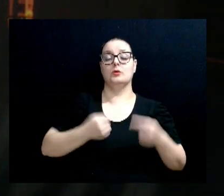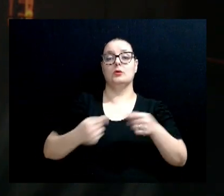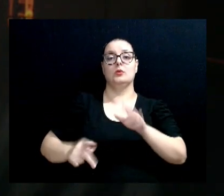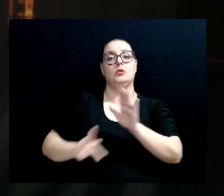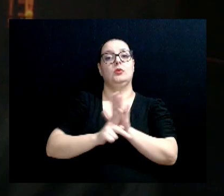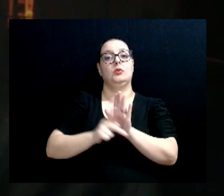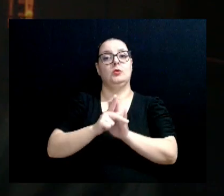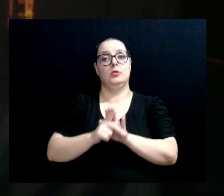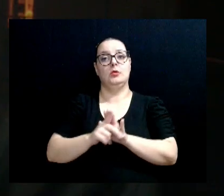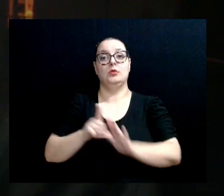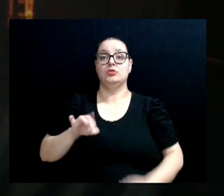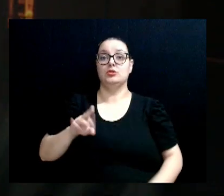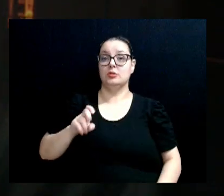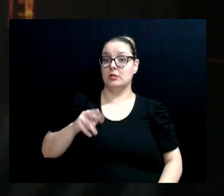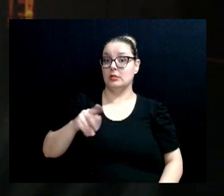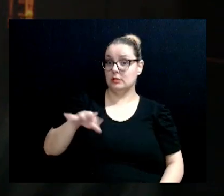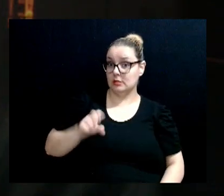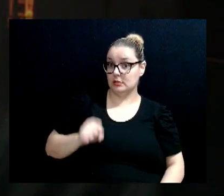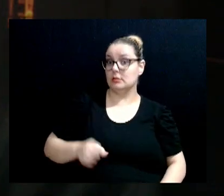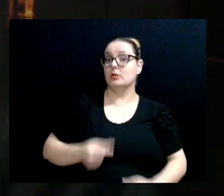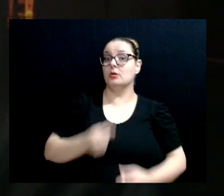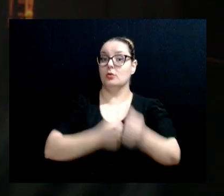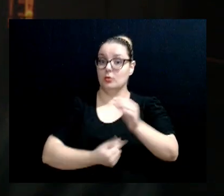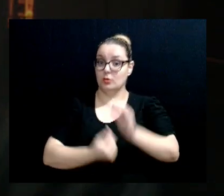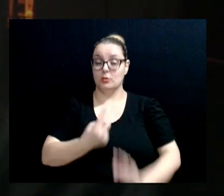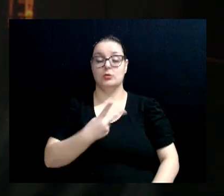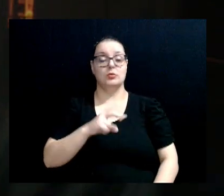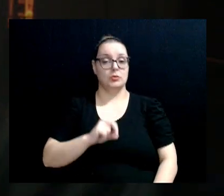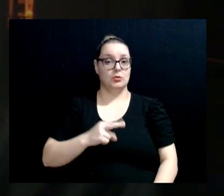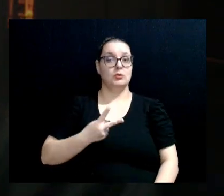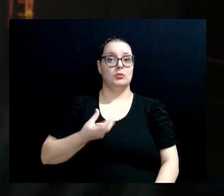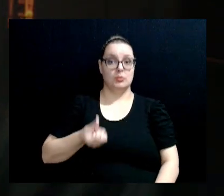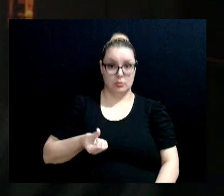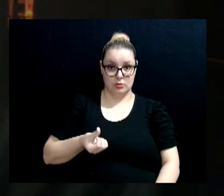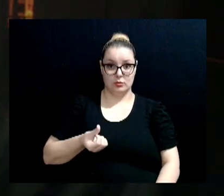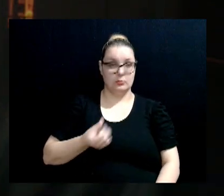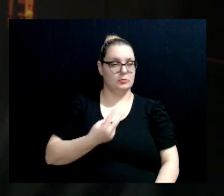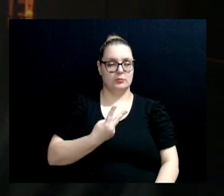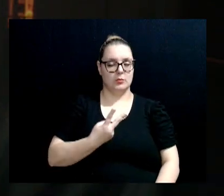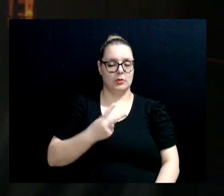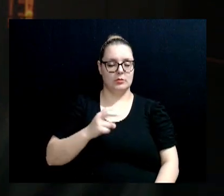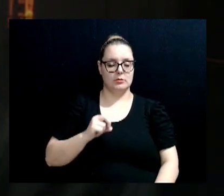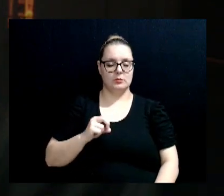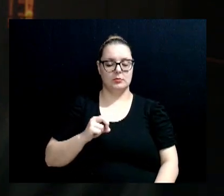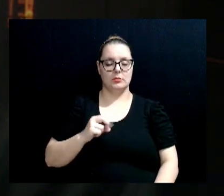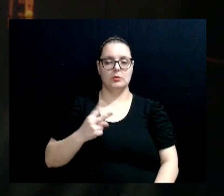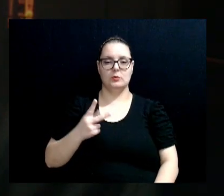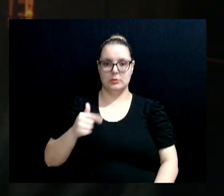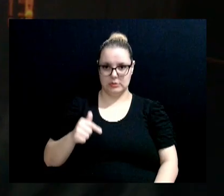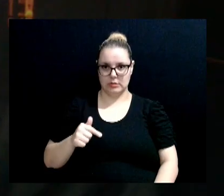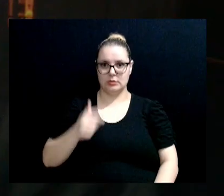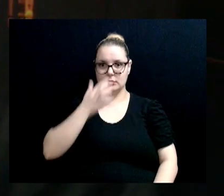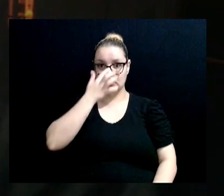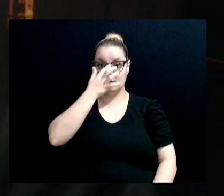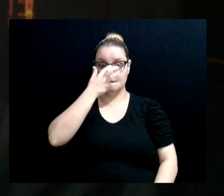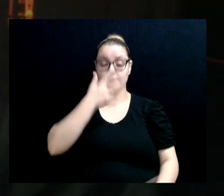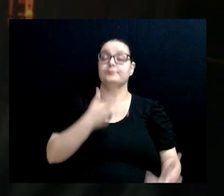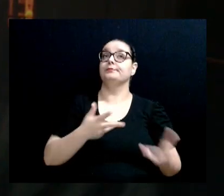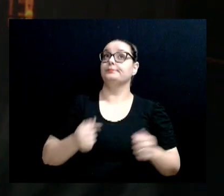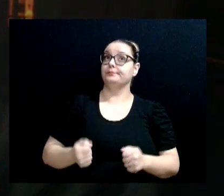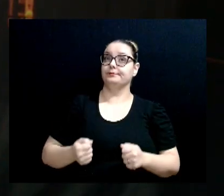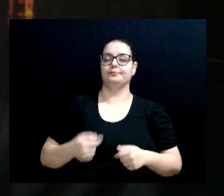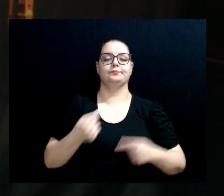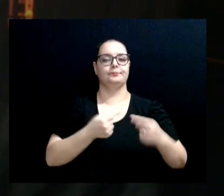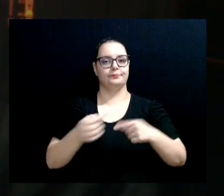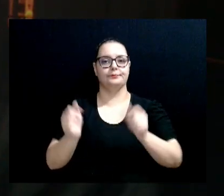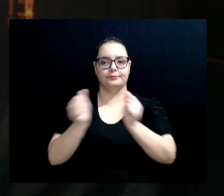diretrizes orçamentárias de 2027. Então a gente convida você para discutir junto com todos